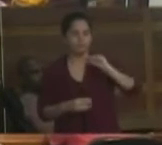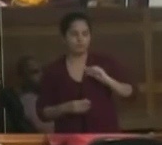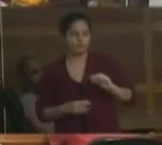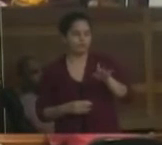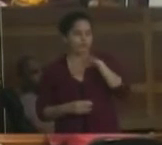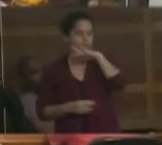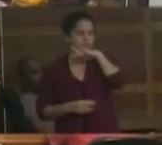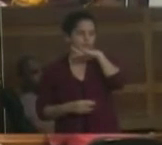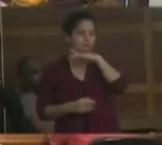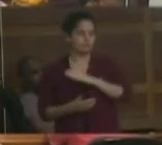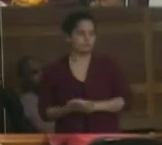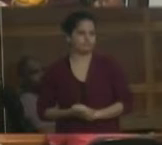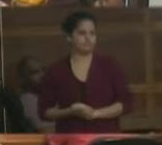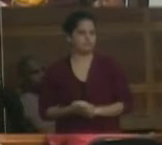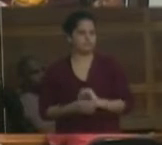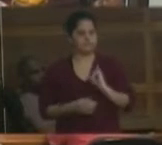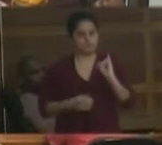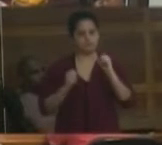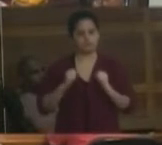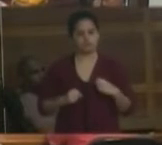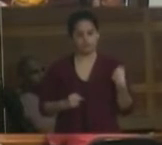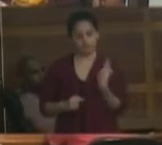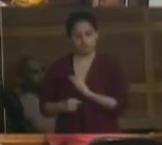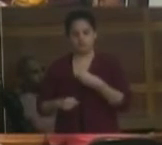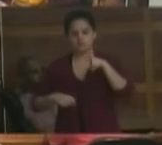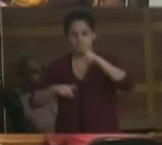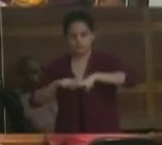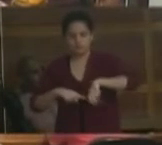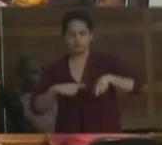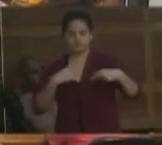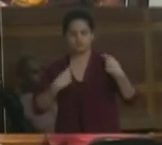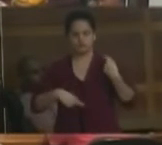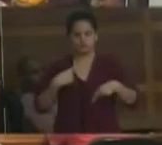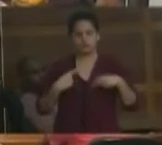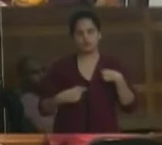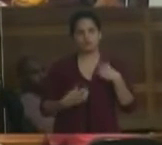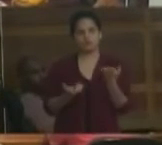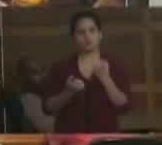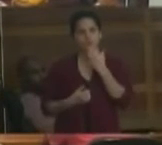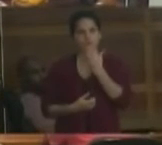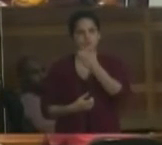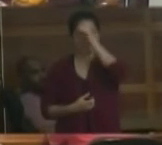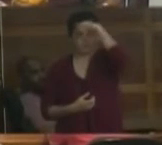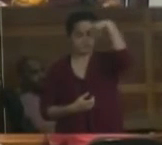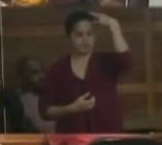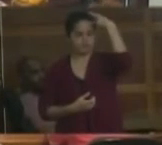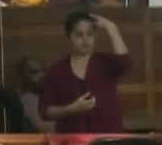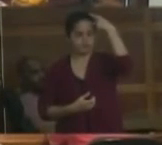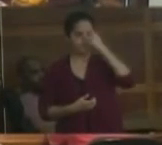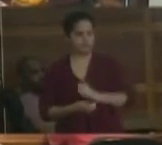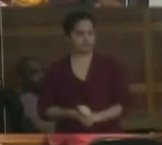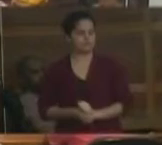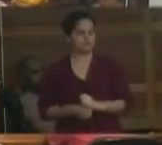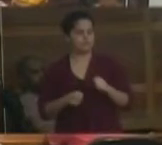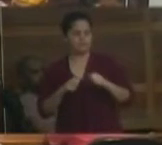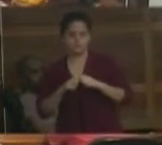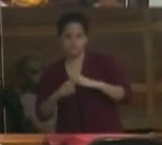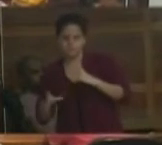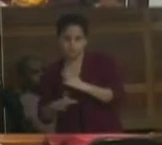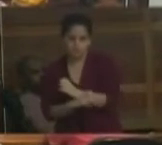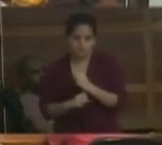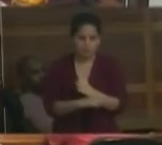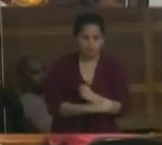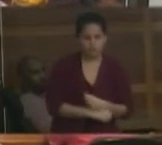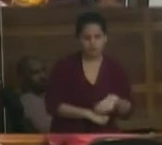e tira on o campeão voltou e aí